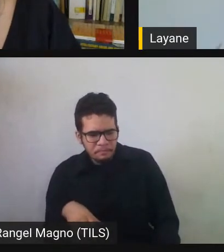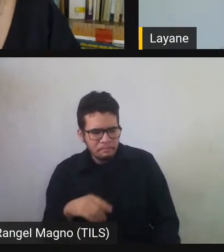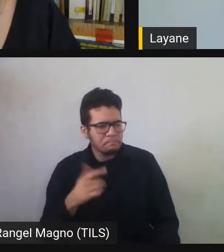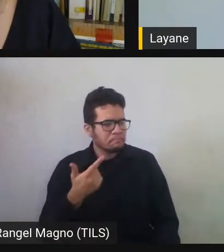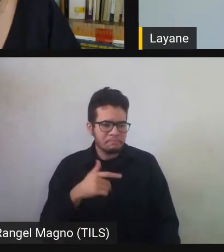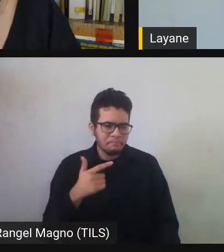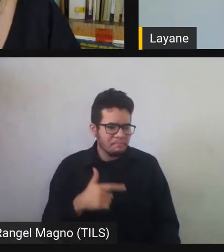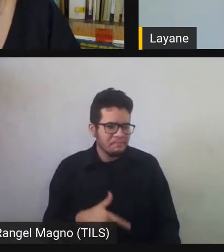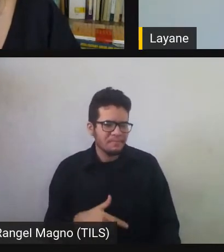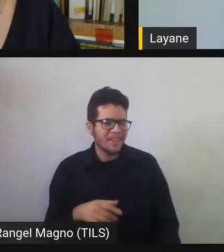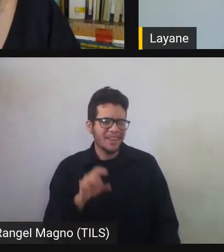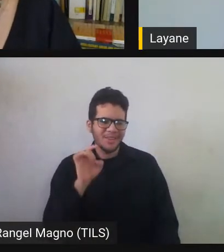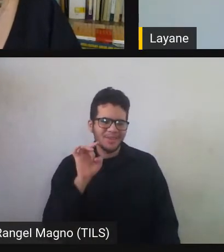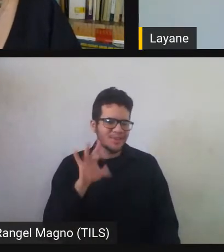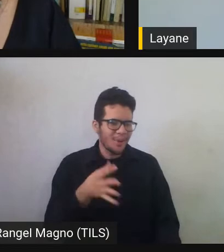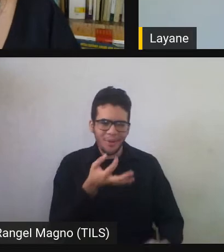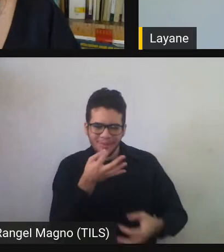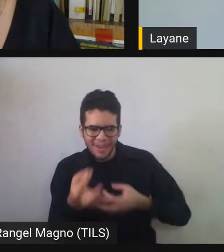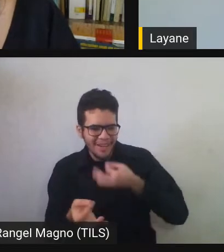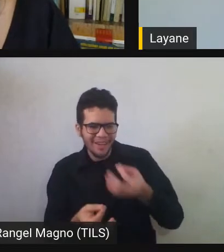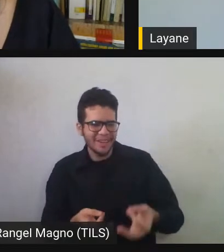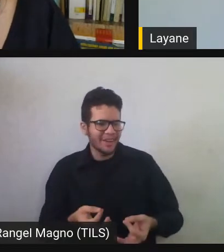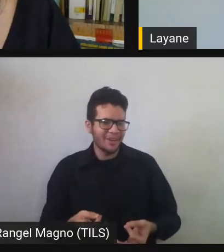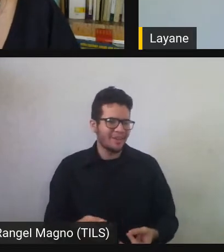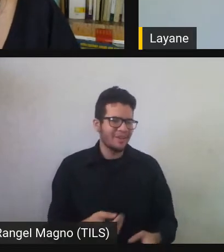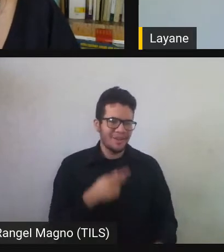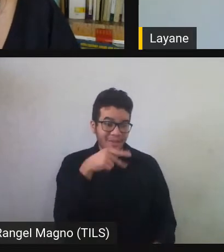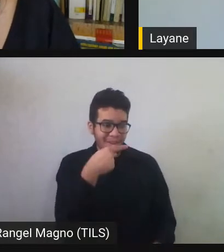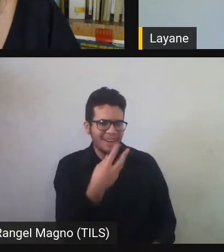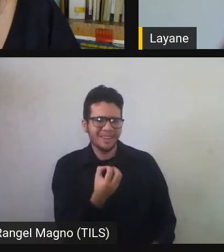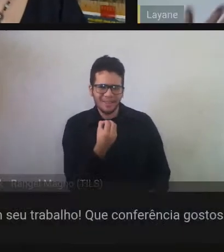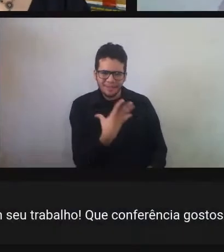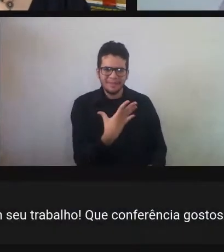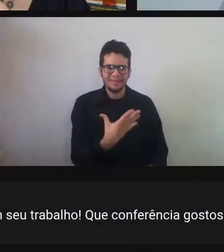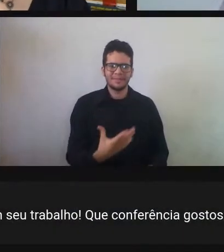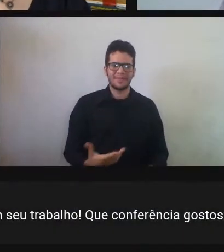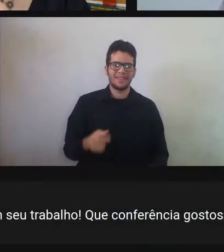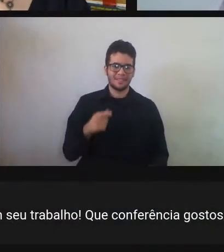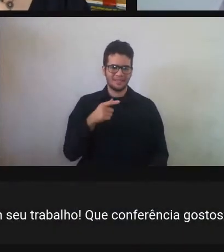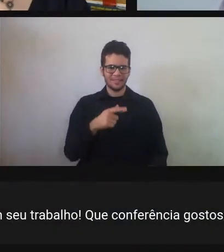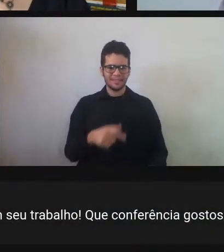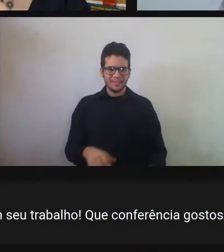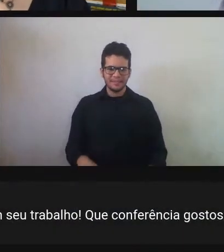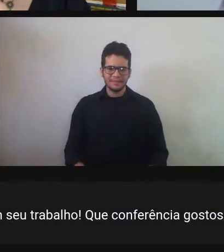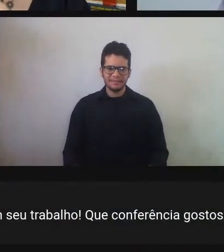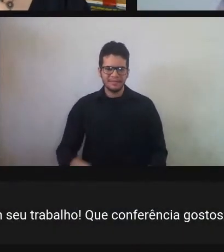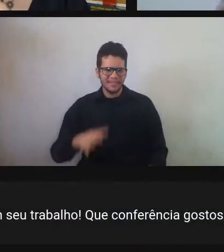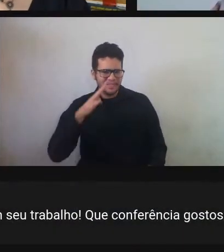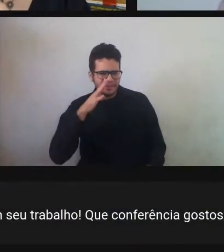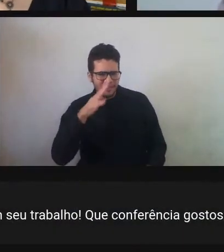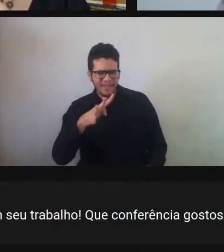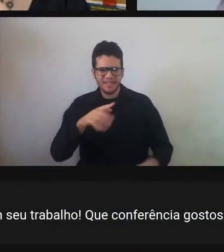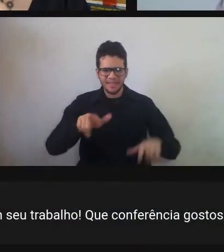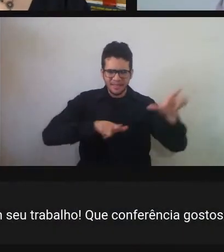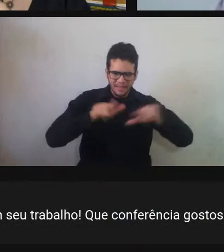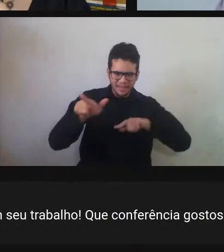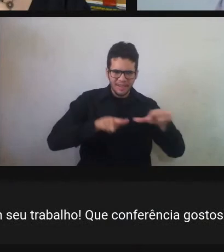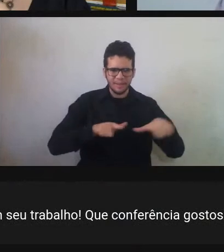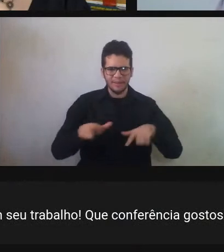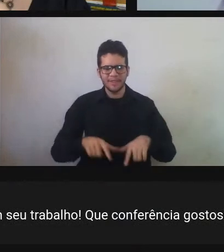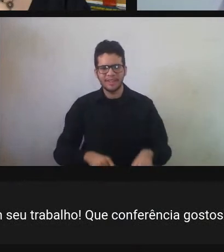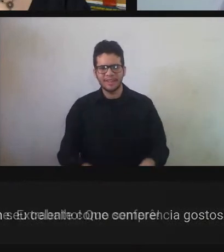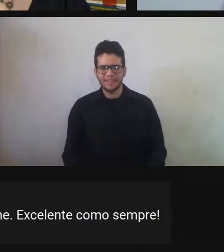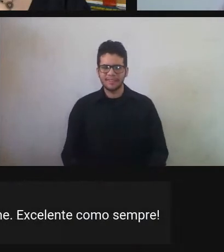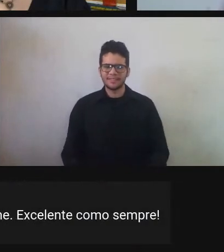elogiando a exposição da senhora todas as perguntas foram respondidas da melhor forma possível